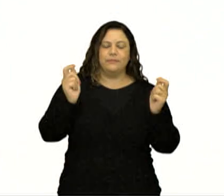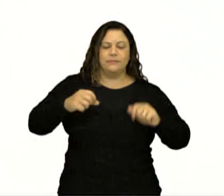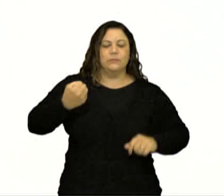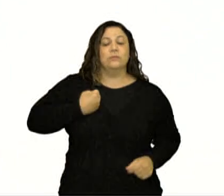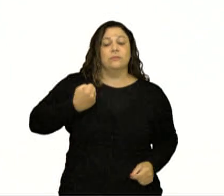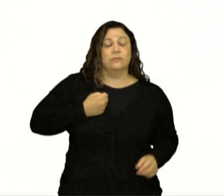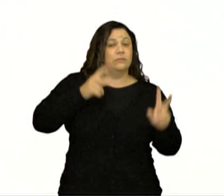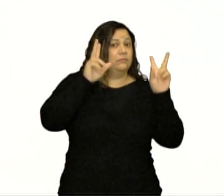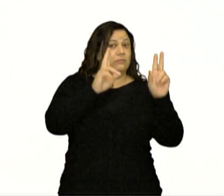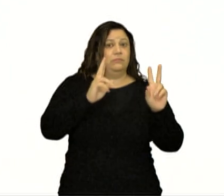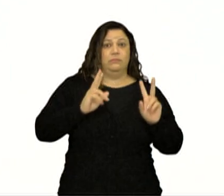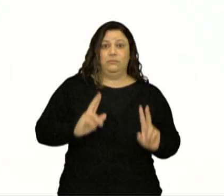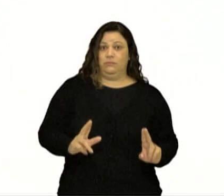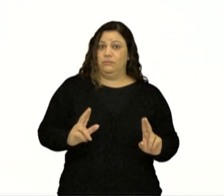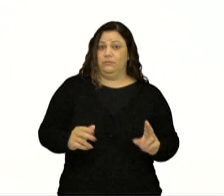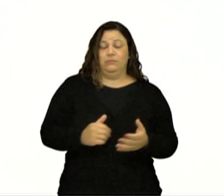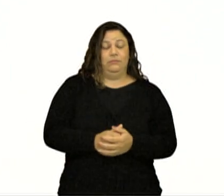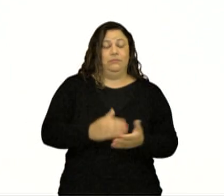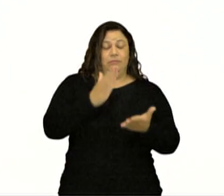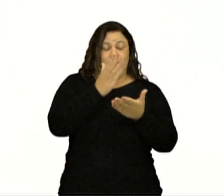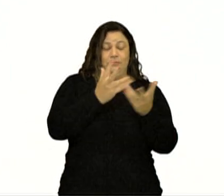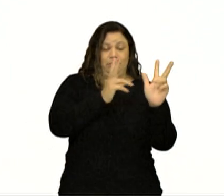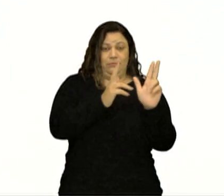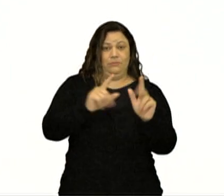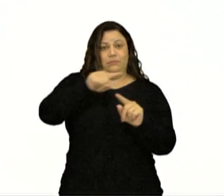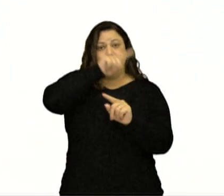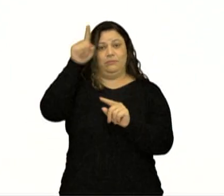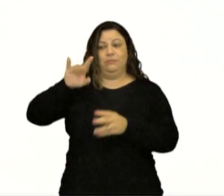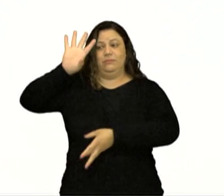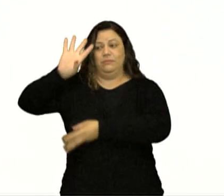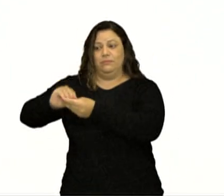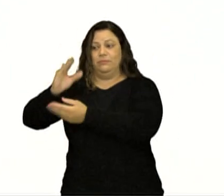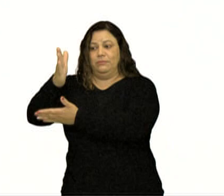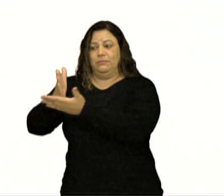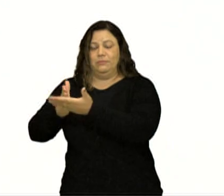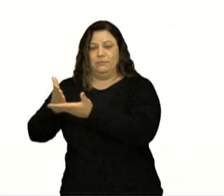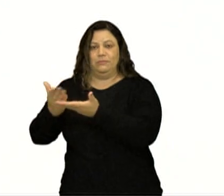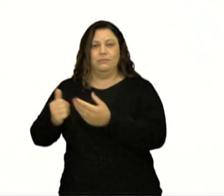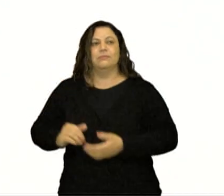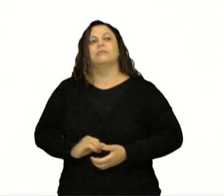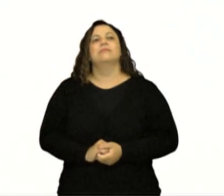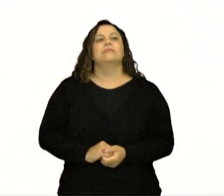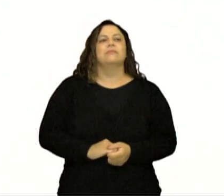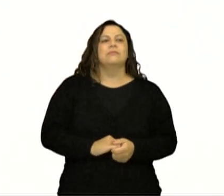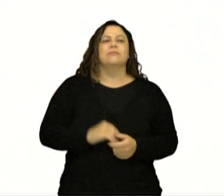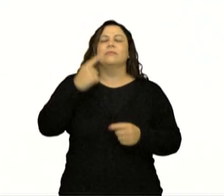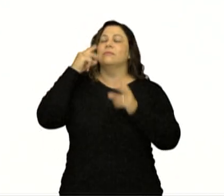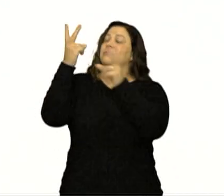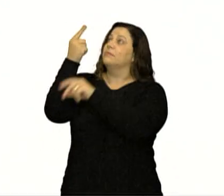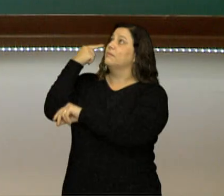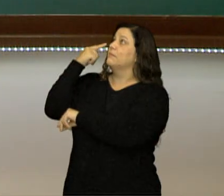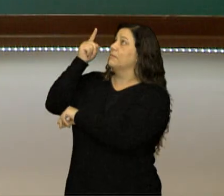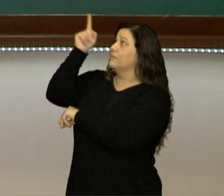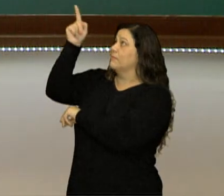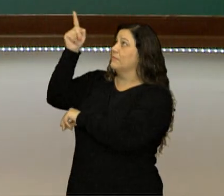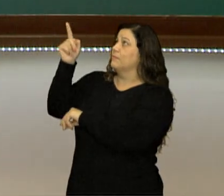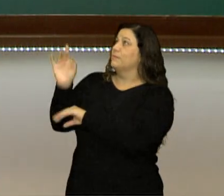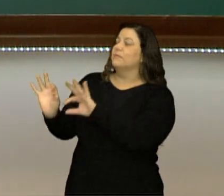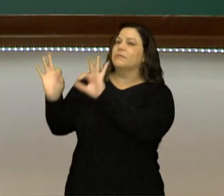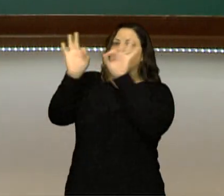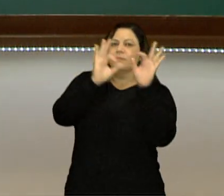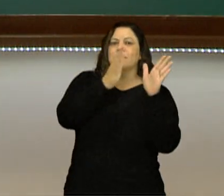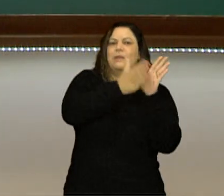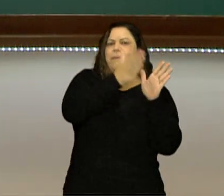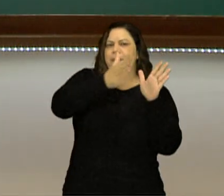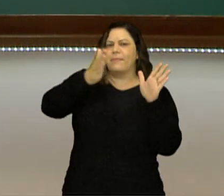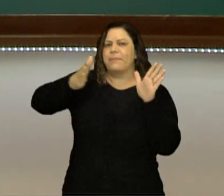a reducional reduz pela metade. Aqui temos um GIF mostrando o processo, como que aconteceria. Ele é composto de várias etapas que a